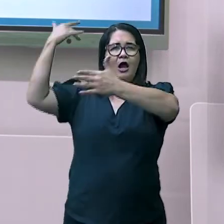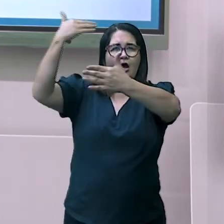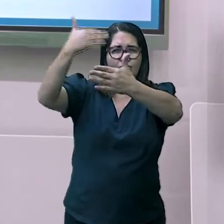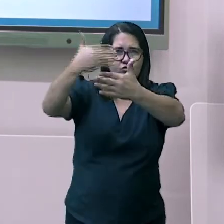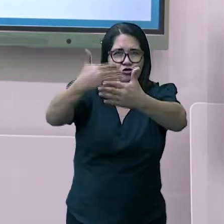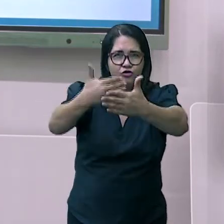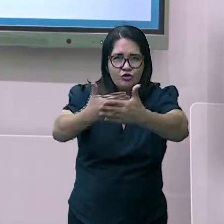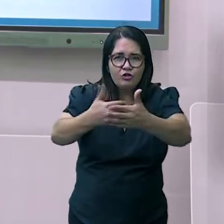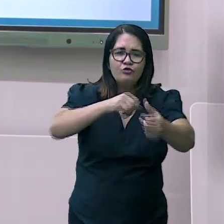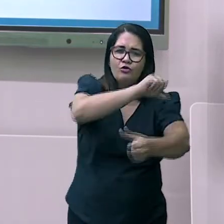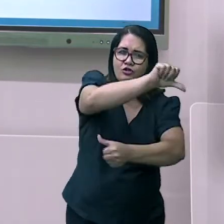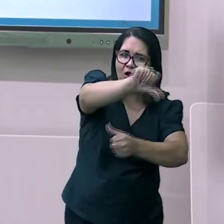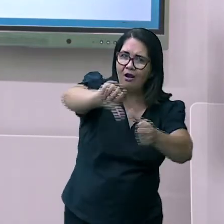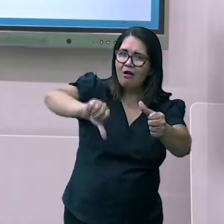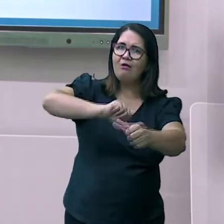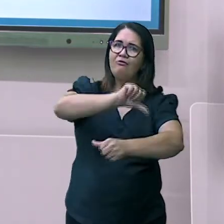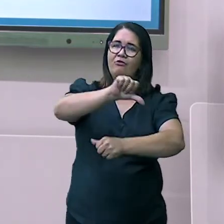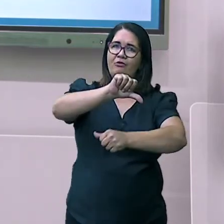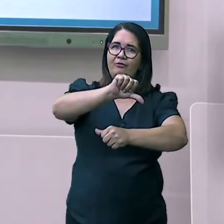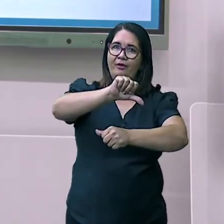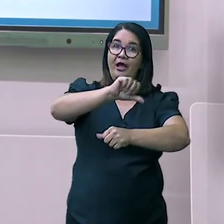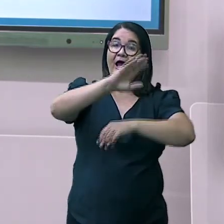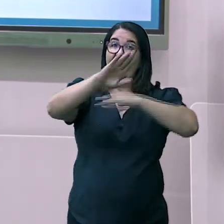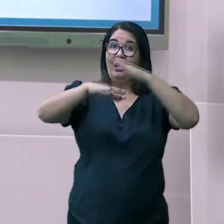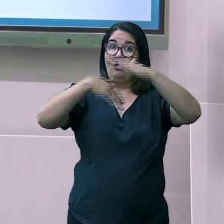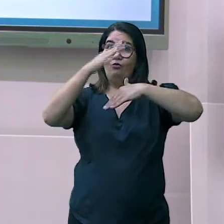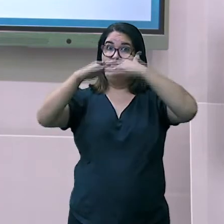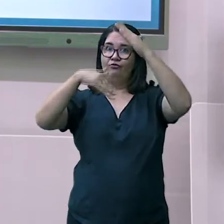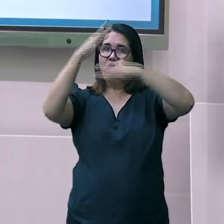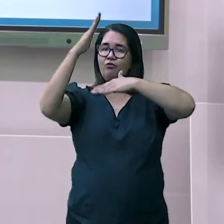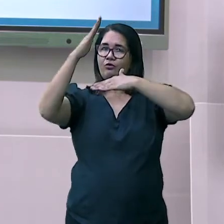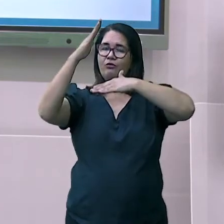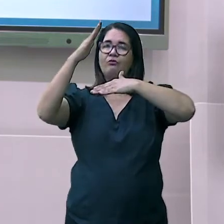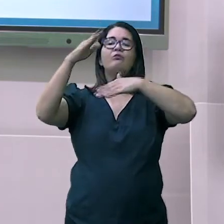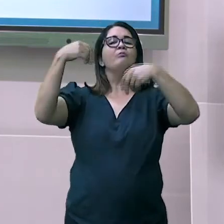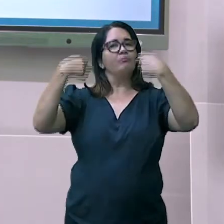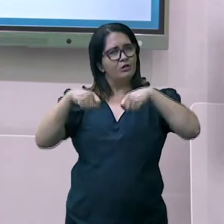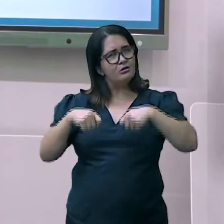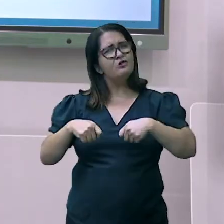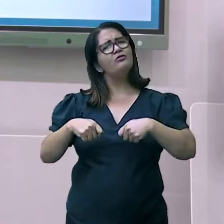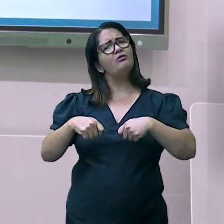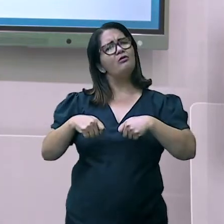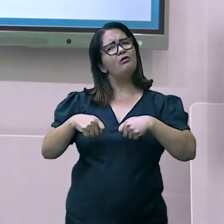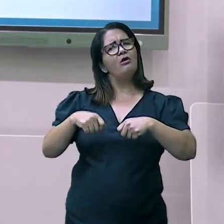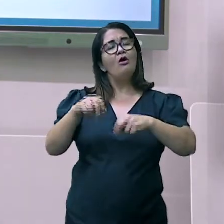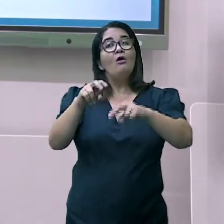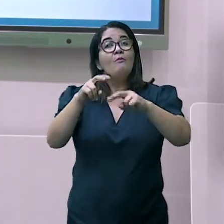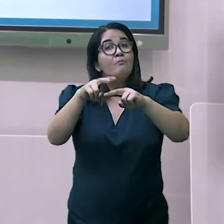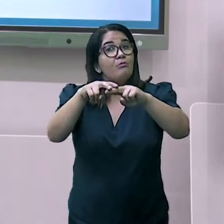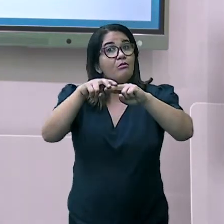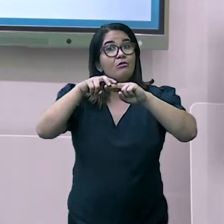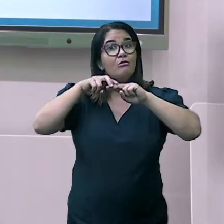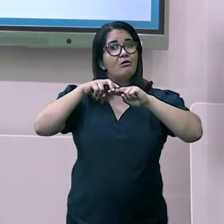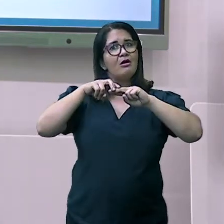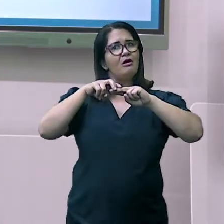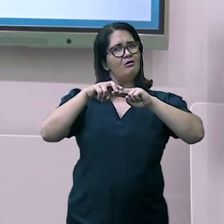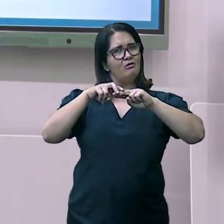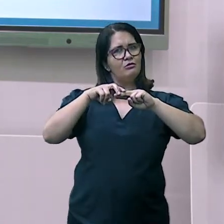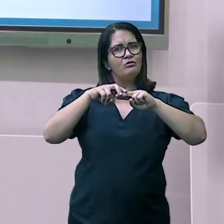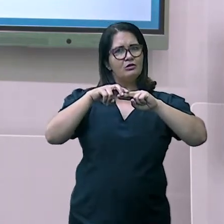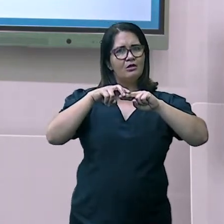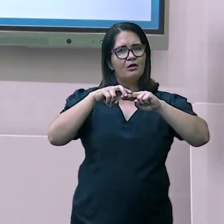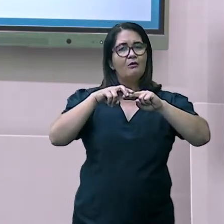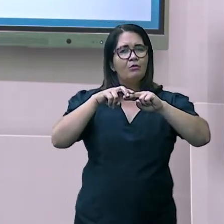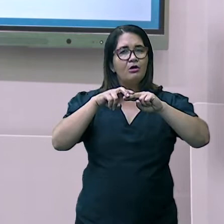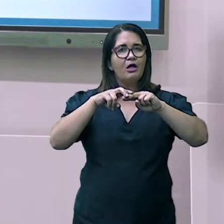do tempo, mas ela evoluiu porque ela precisava evoluir em função da demanda dos indivíduos,